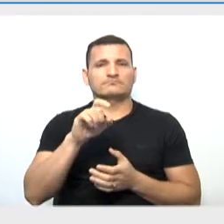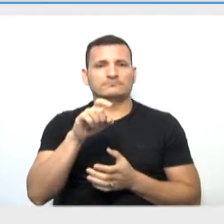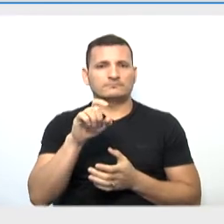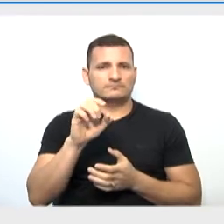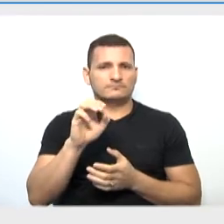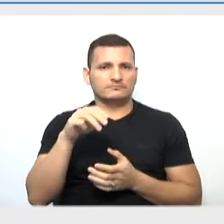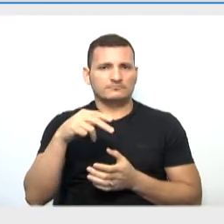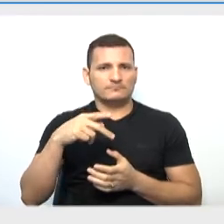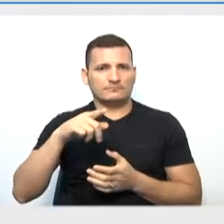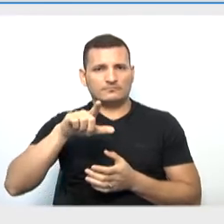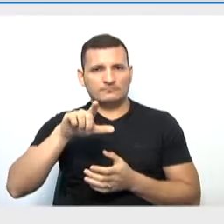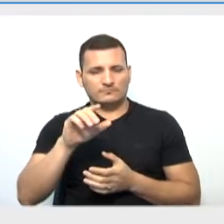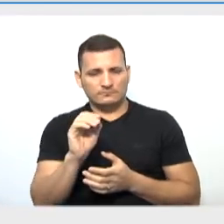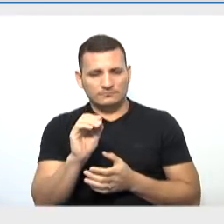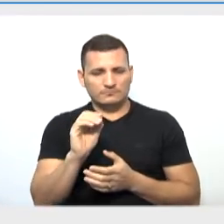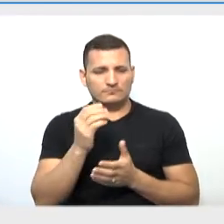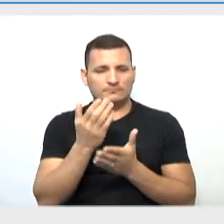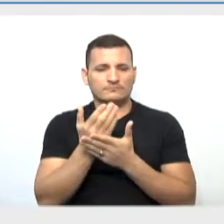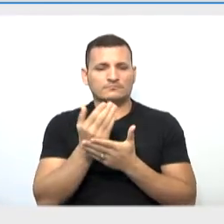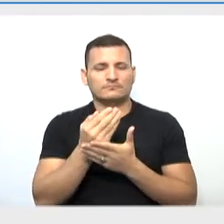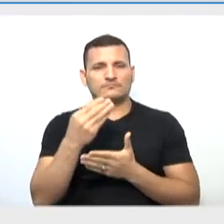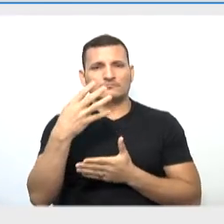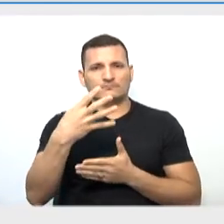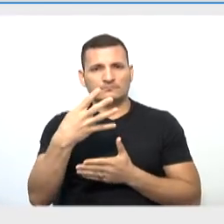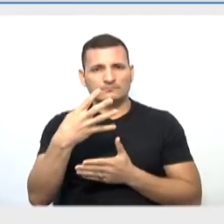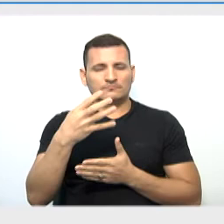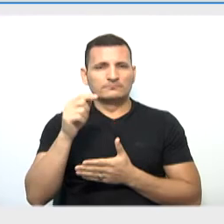Exemplo aula